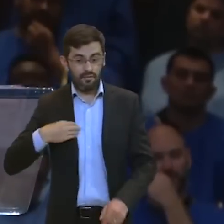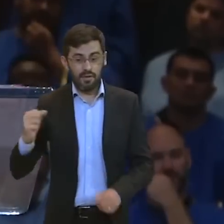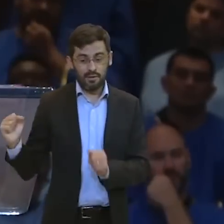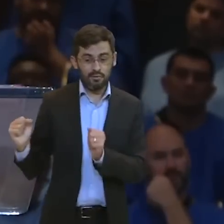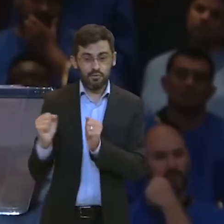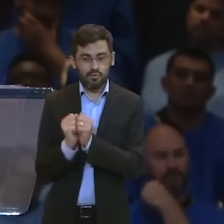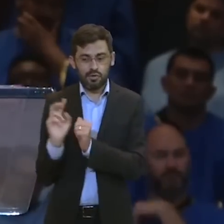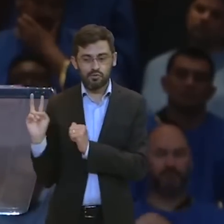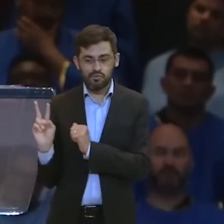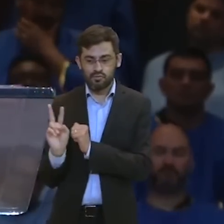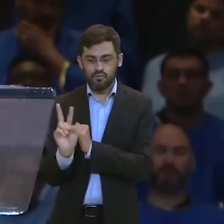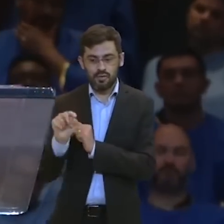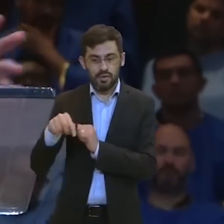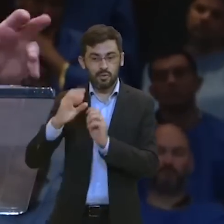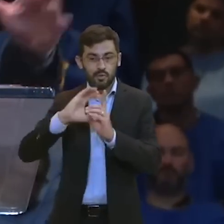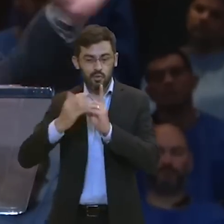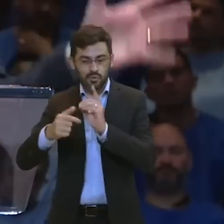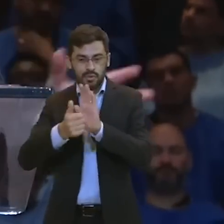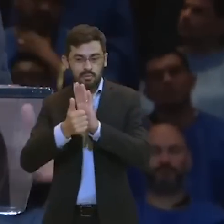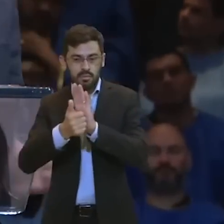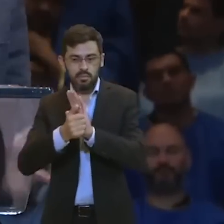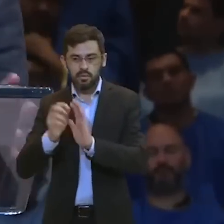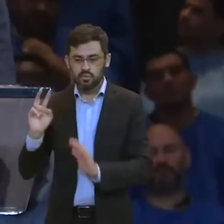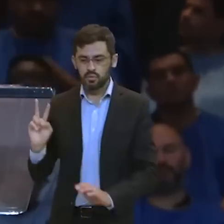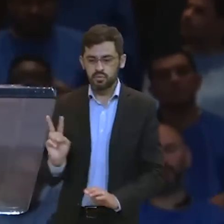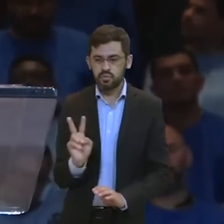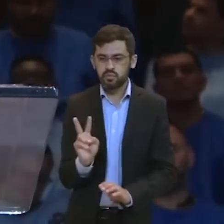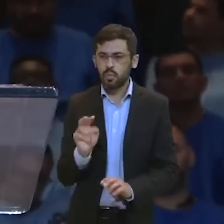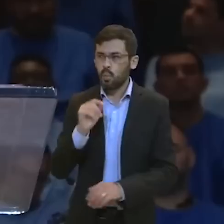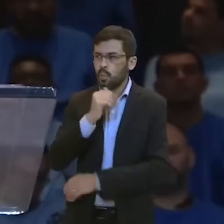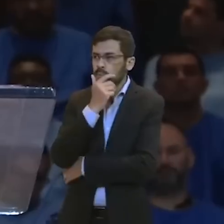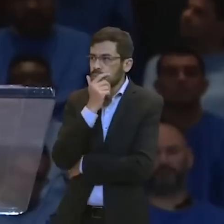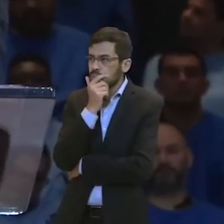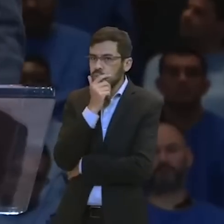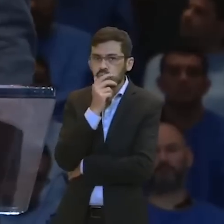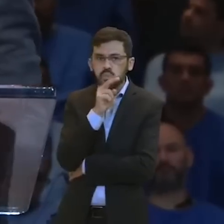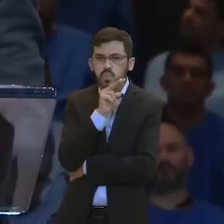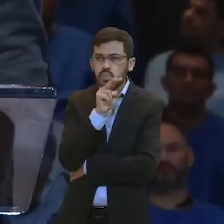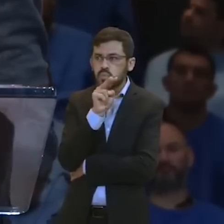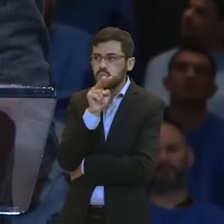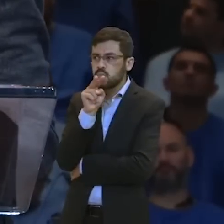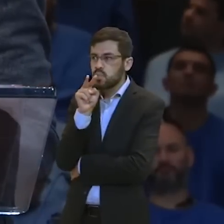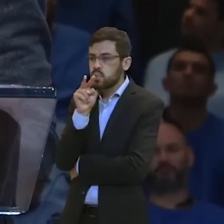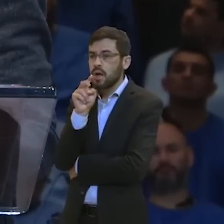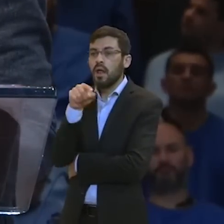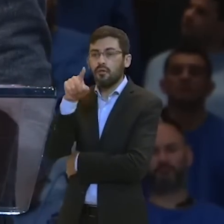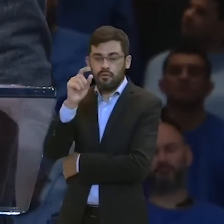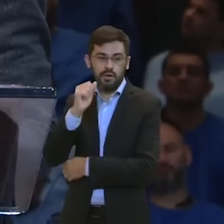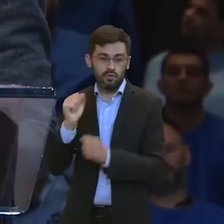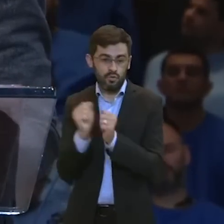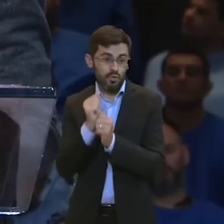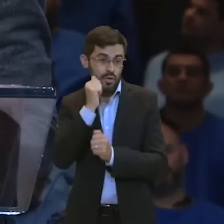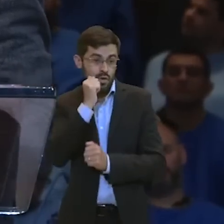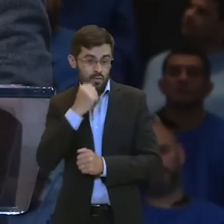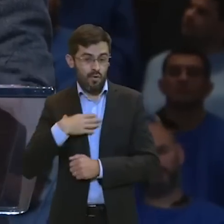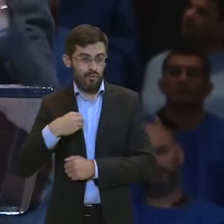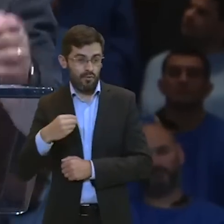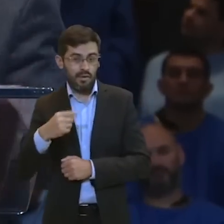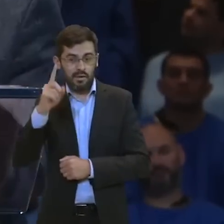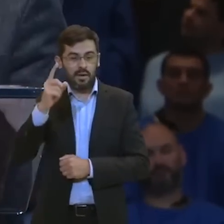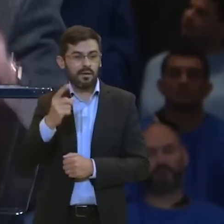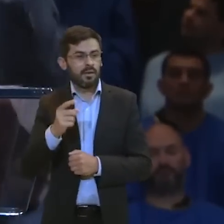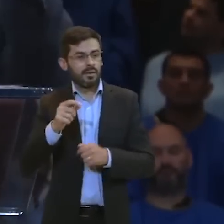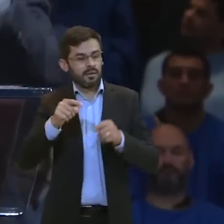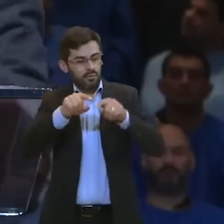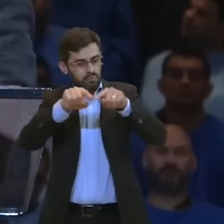aqui. E um dia então, chegando aqui, assistindo o culto, ela foi levá-la para o departamento infantil. E ela